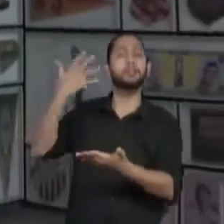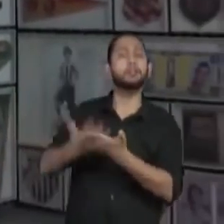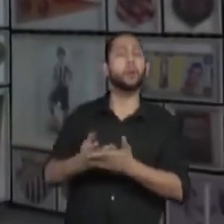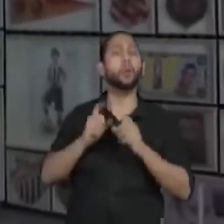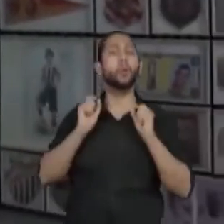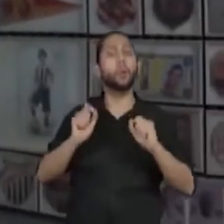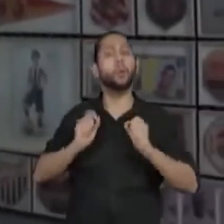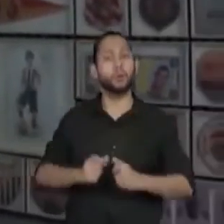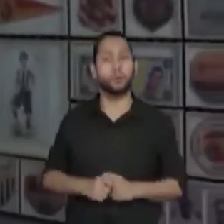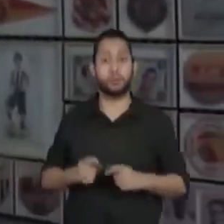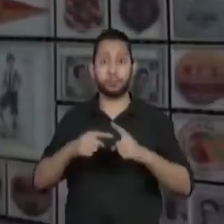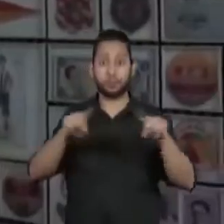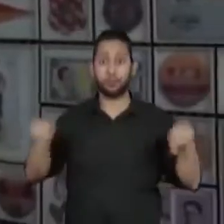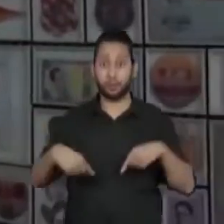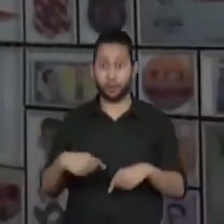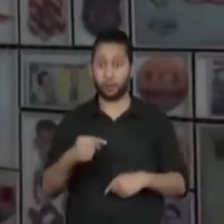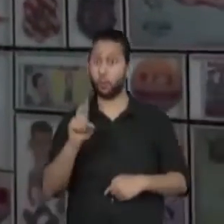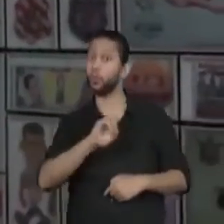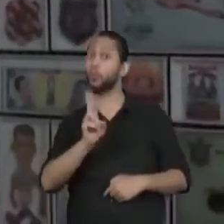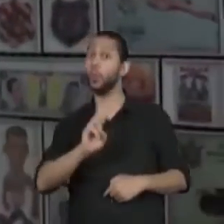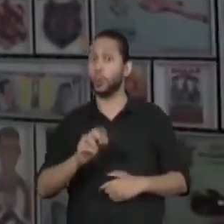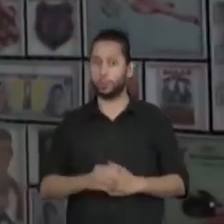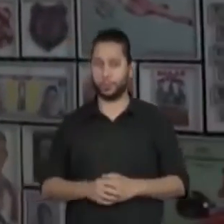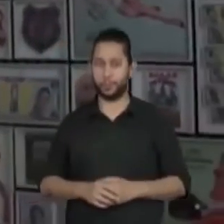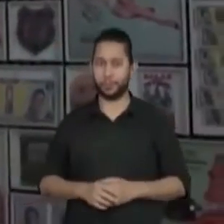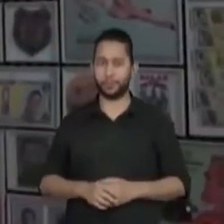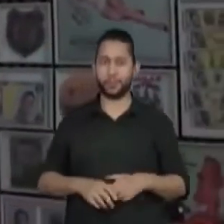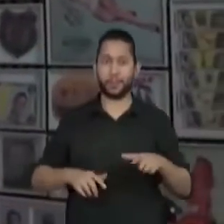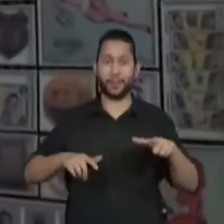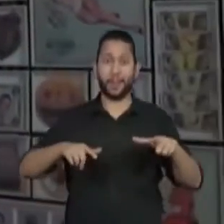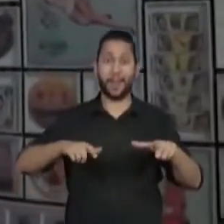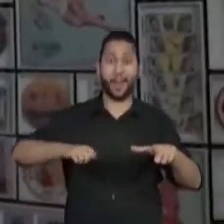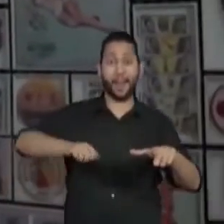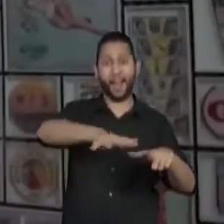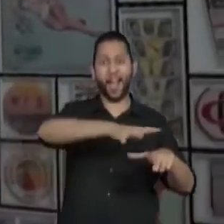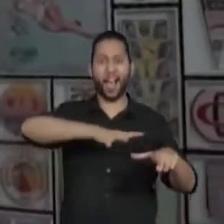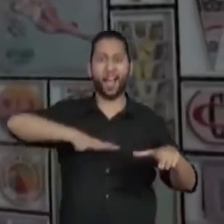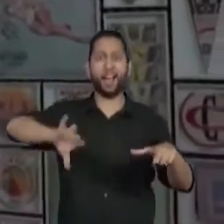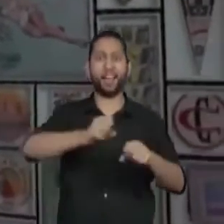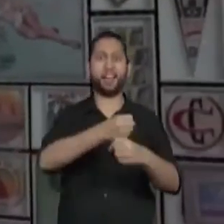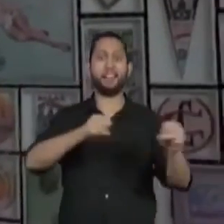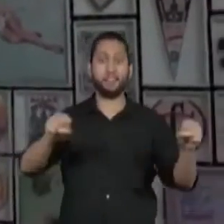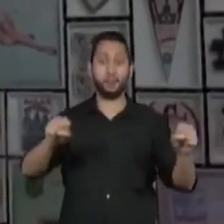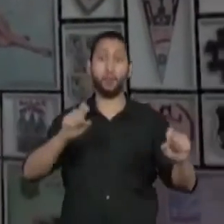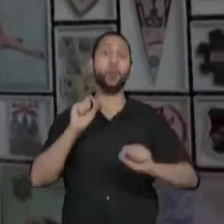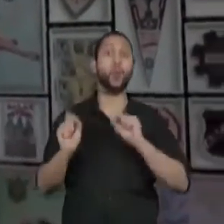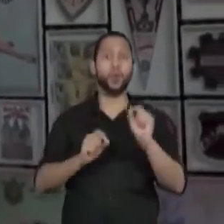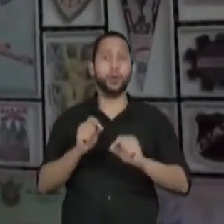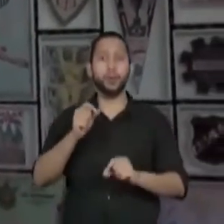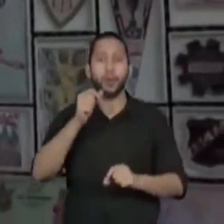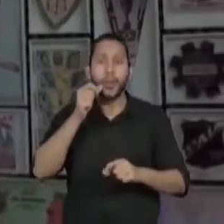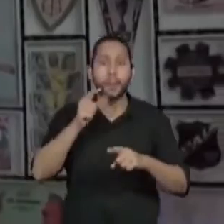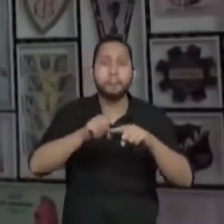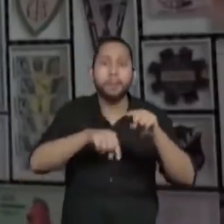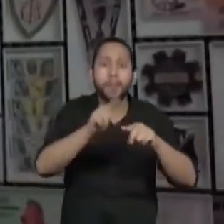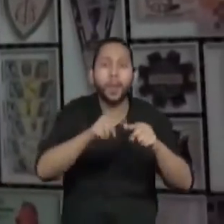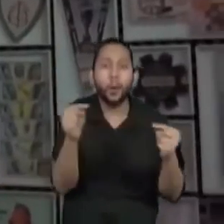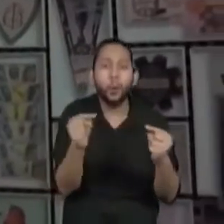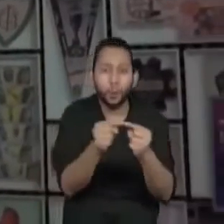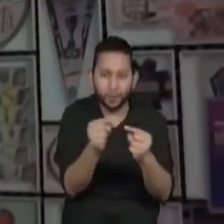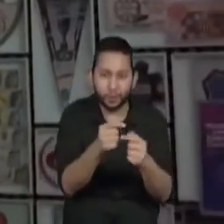sala, ela se chama grande área, então ela vem com colecionismo ali. Nós temos